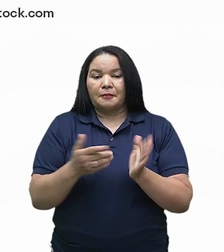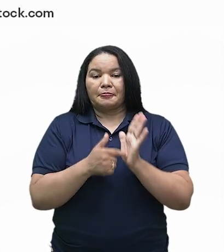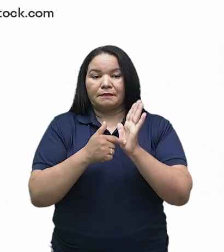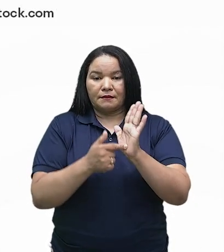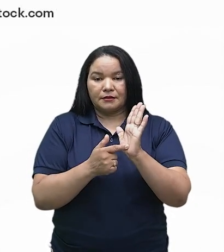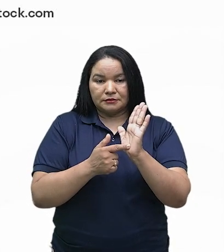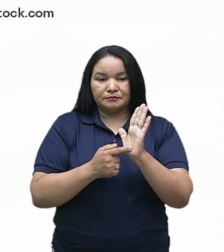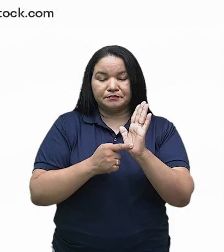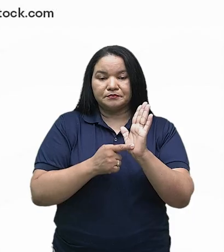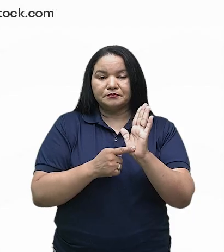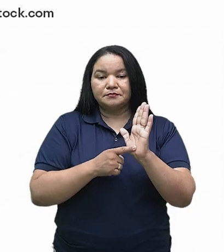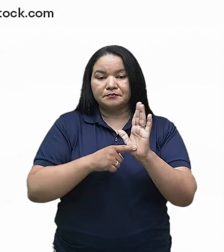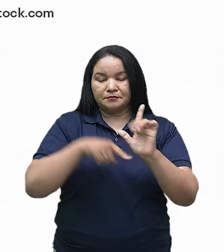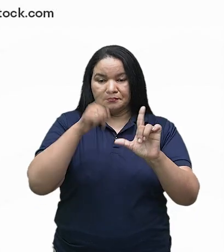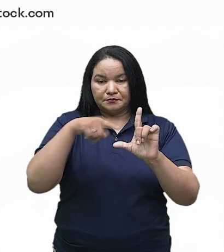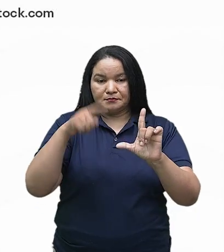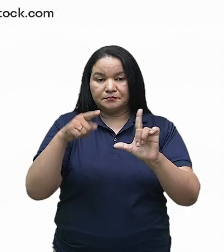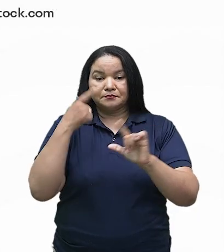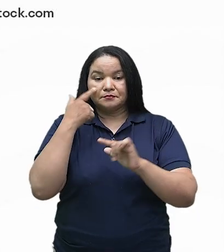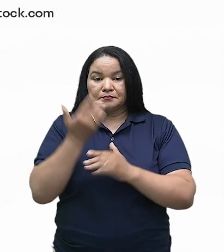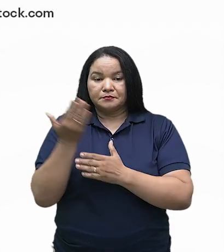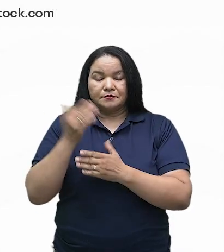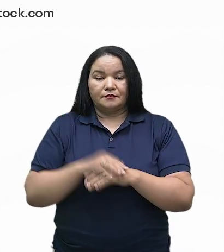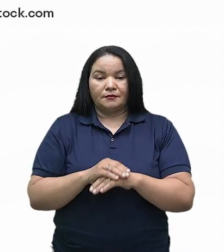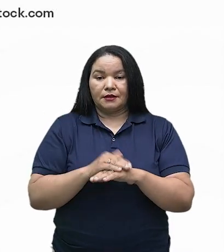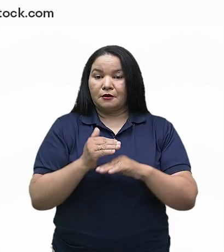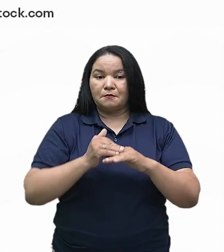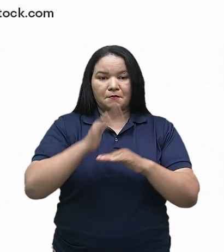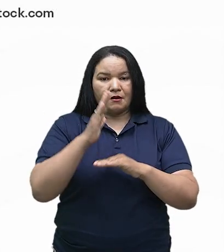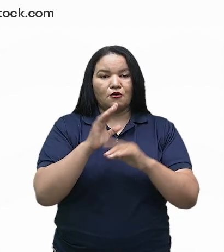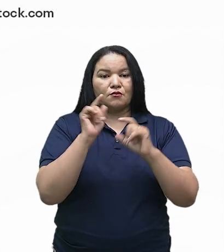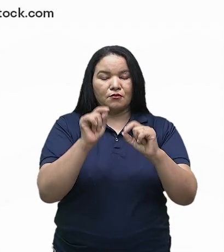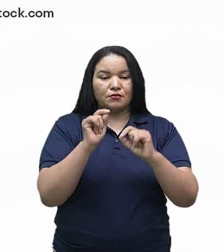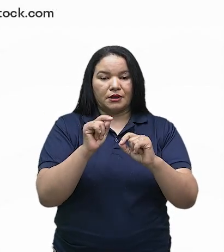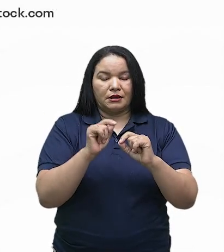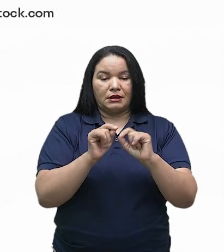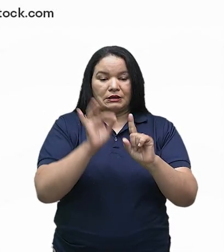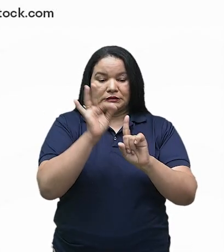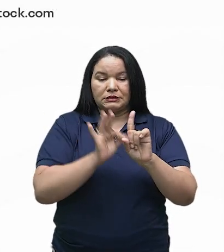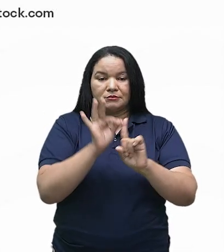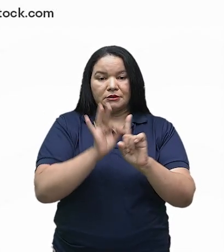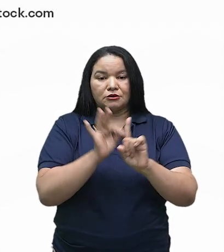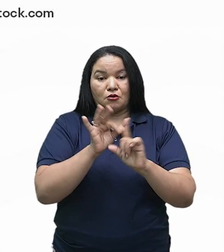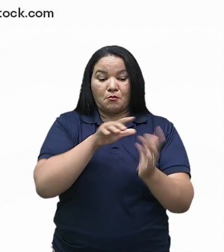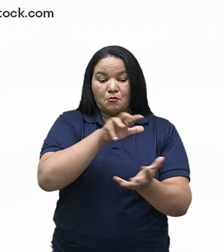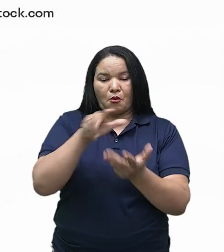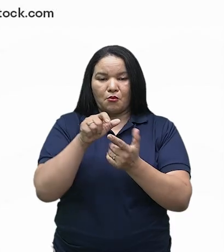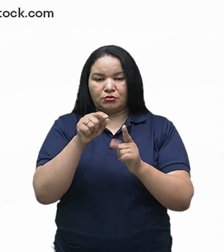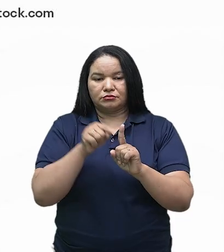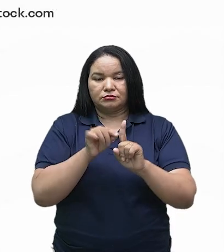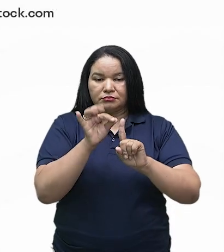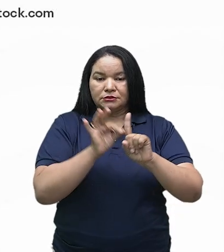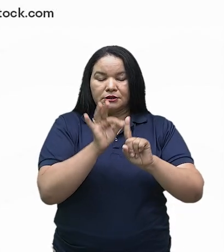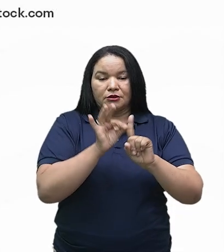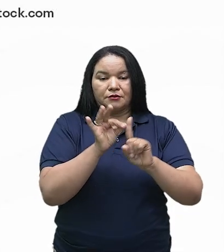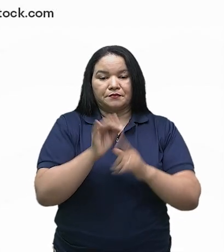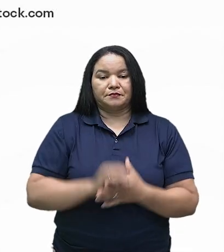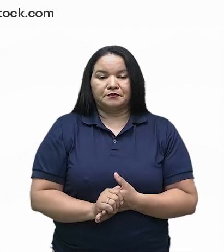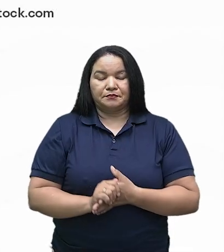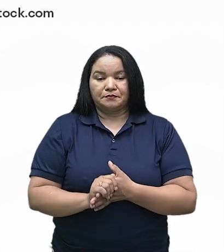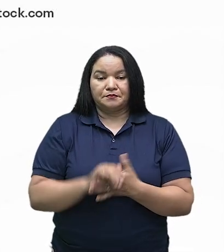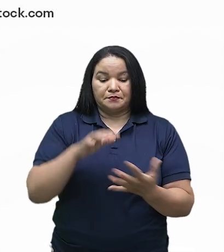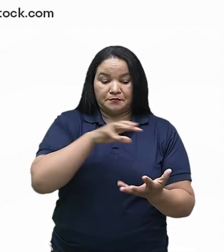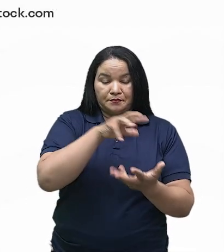painel das maiores temperaturas registradas no mundo. Vejam que aí mostra com relação, né, a várias partes do